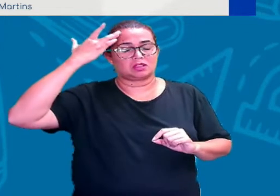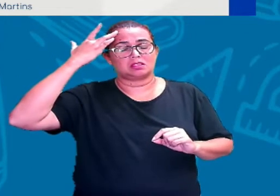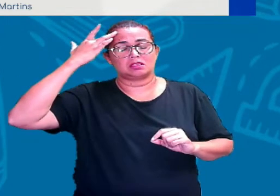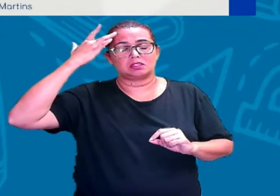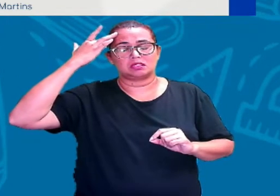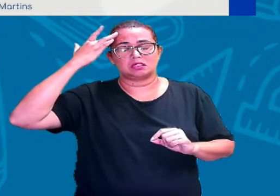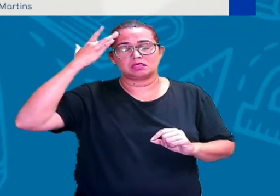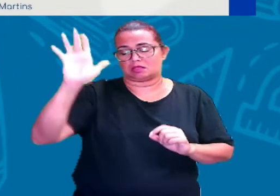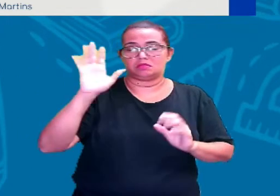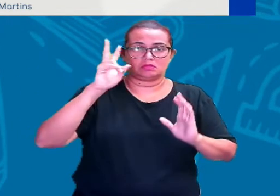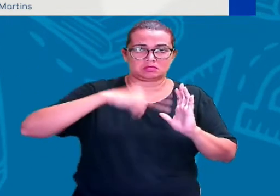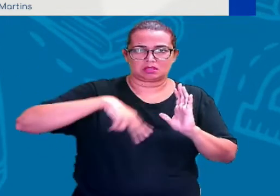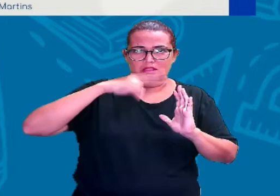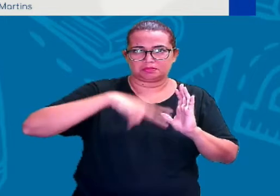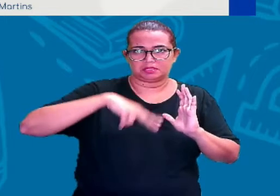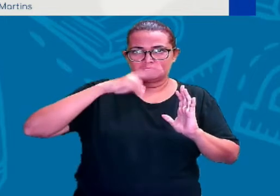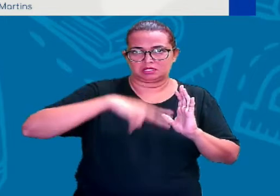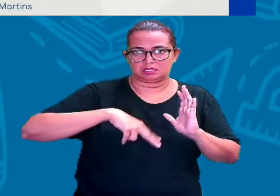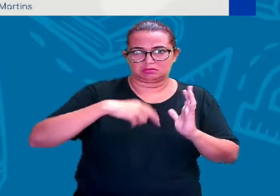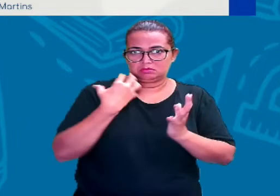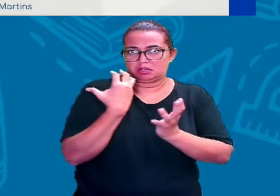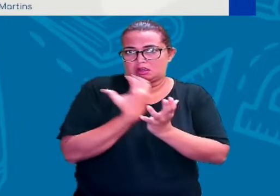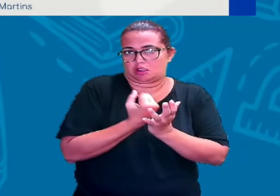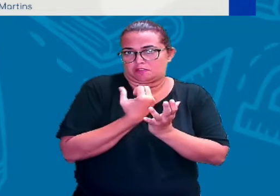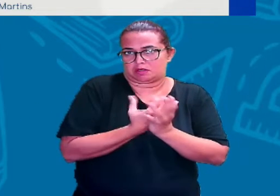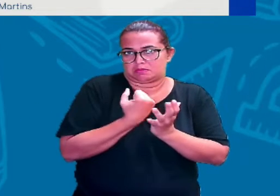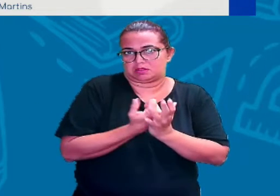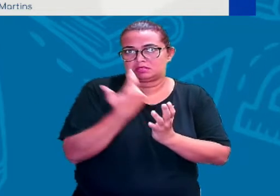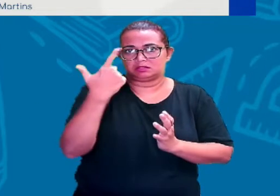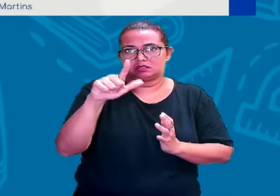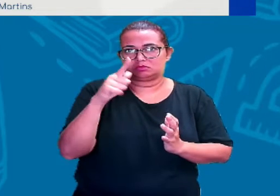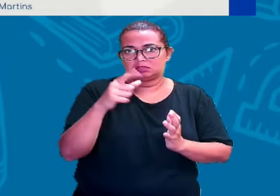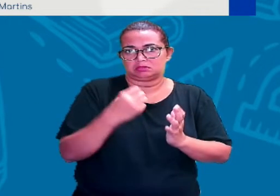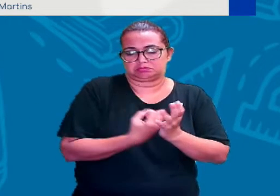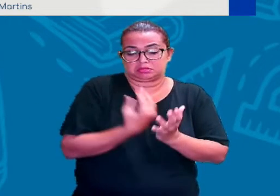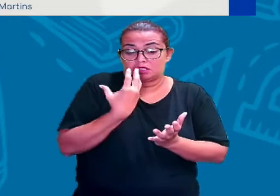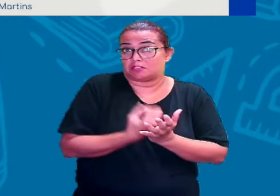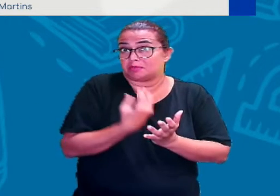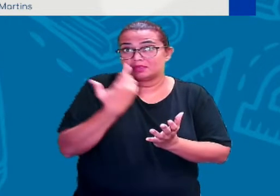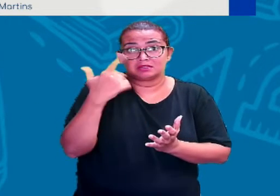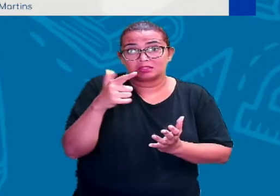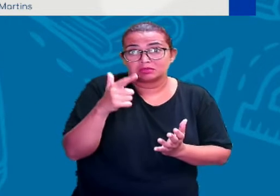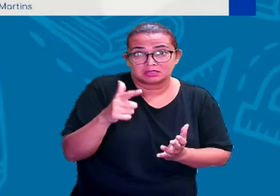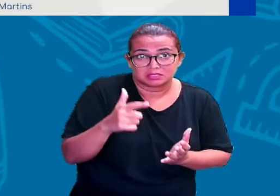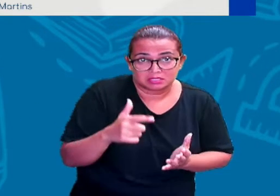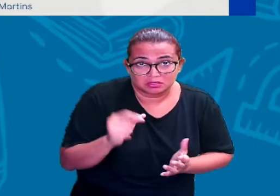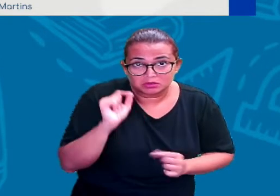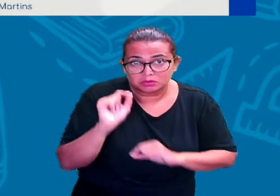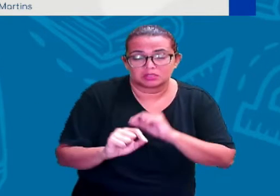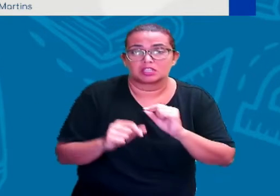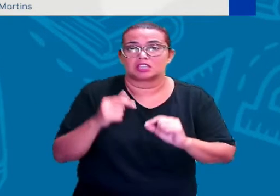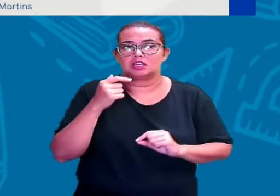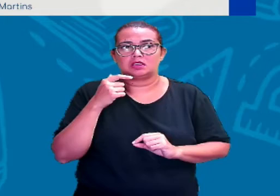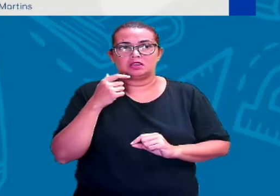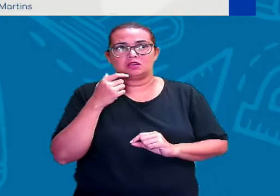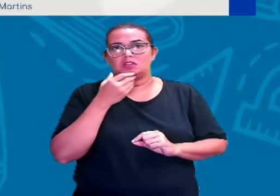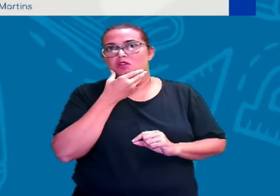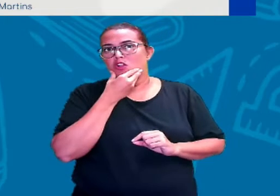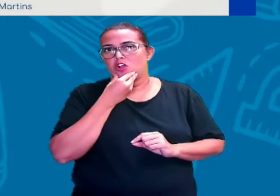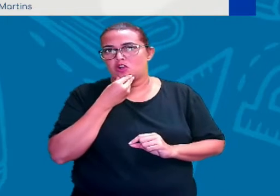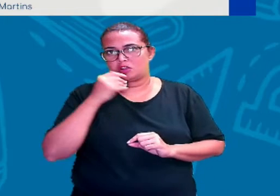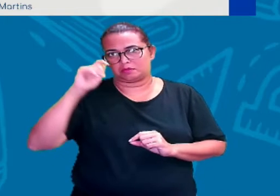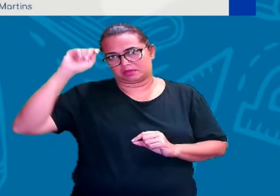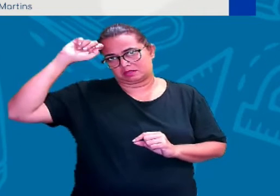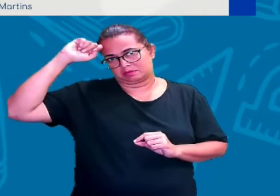alfabetizadas, que não concluíram a escola, ela é maior entre homens